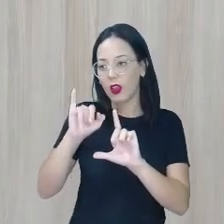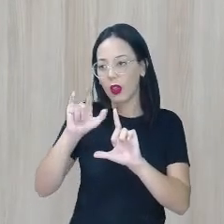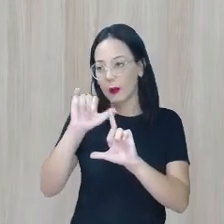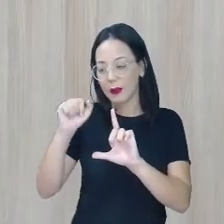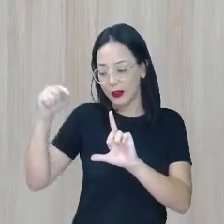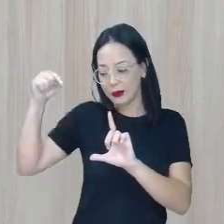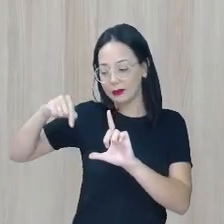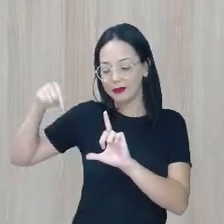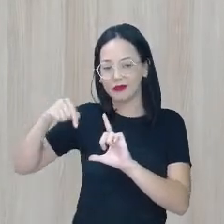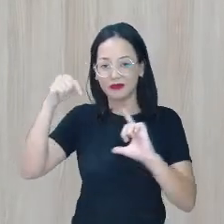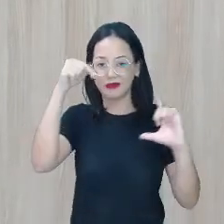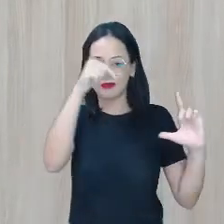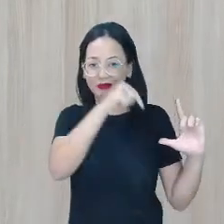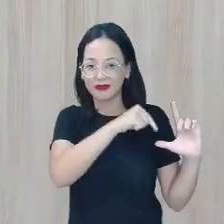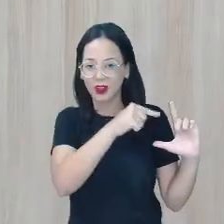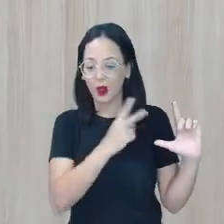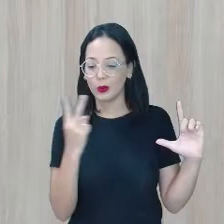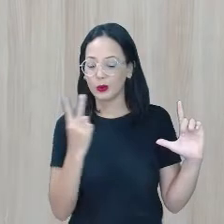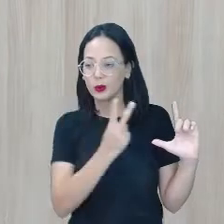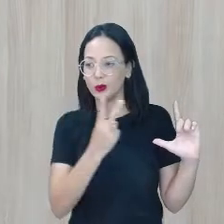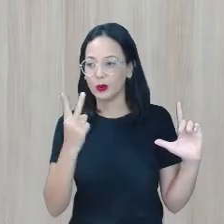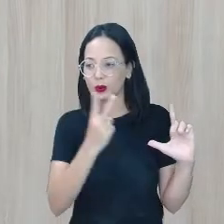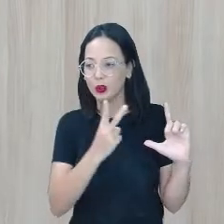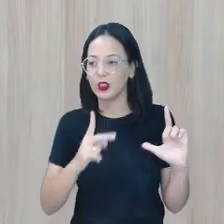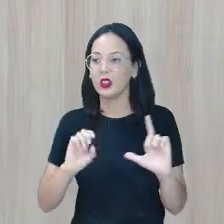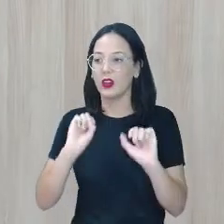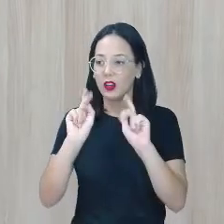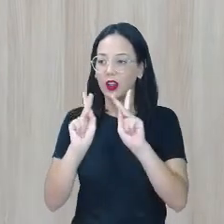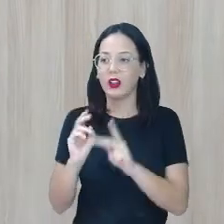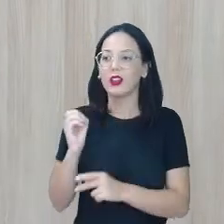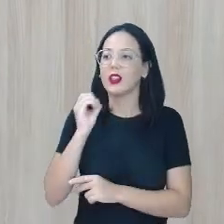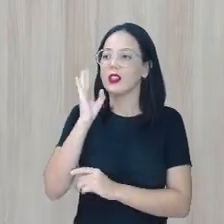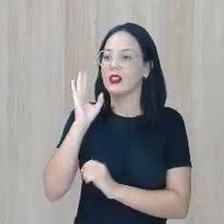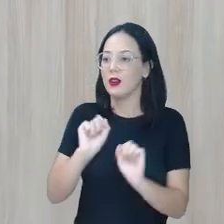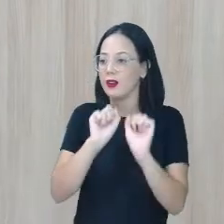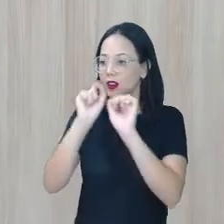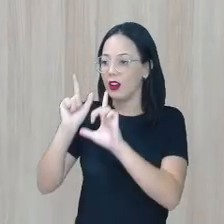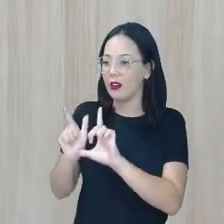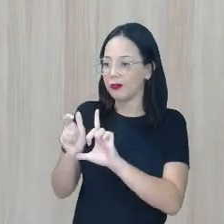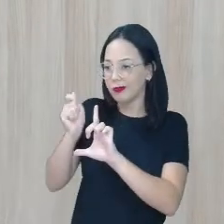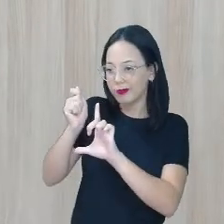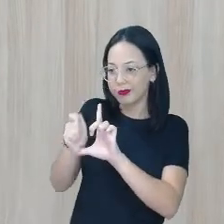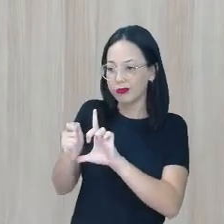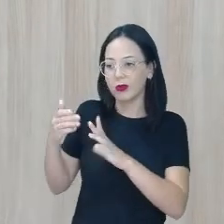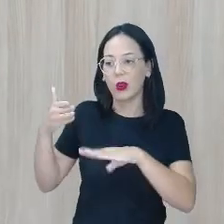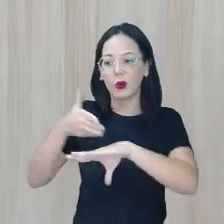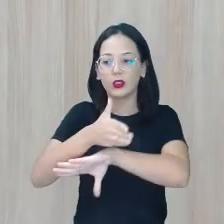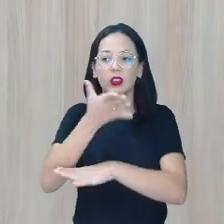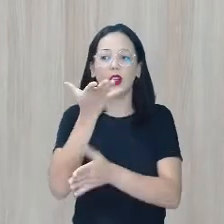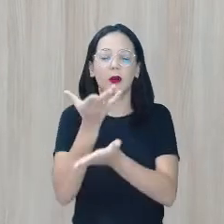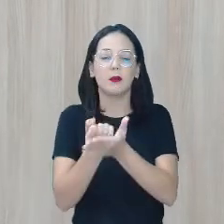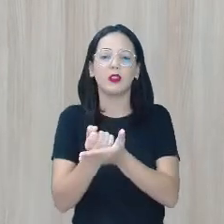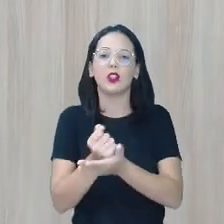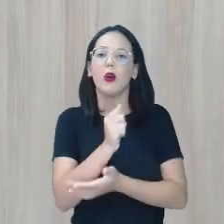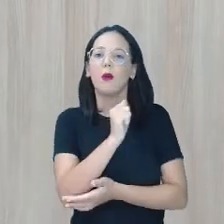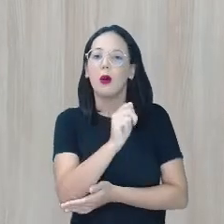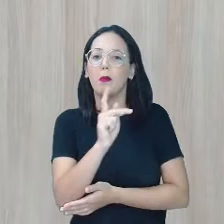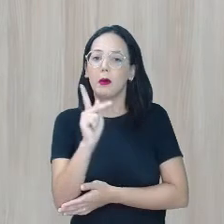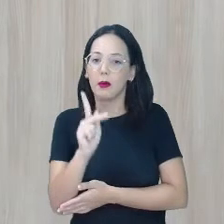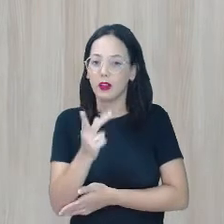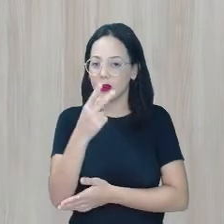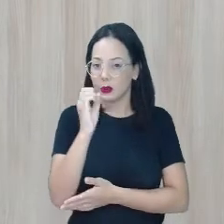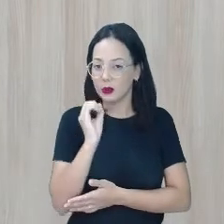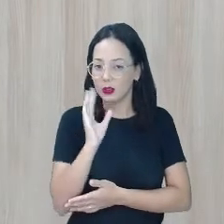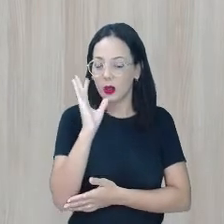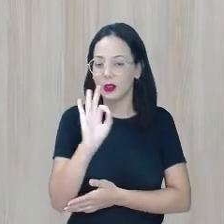jogar aqui, ó, no cantinho, aponta o celular e faz o download do aplicativo para o seu